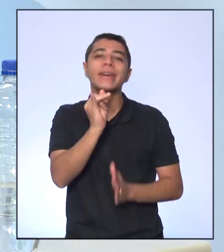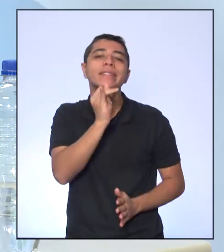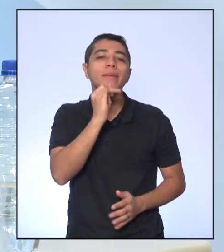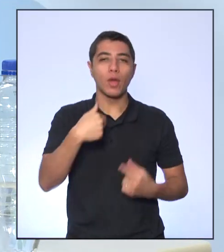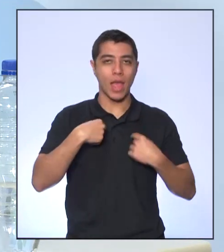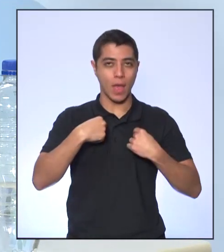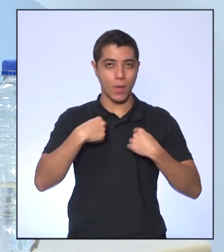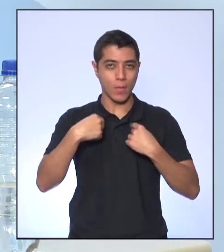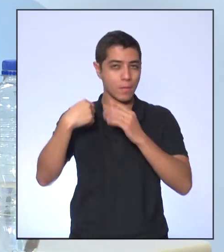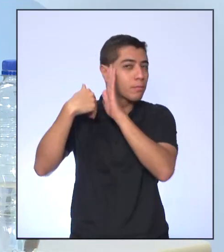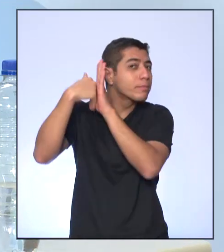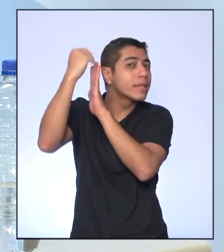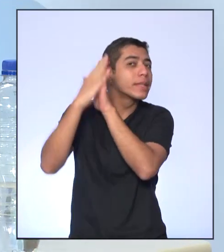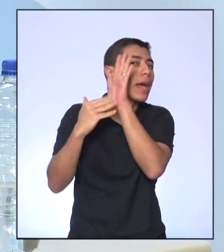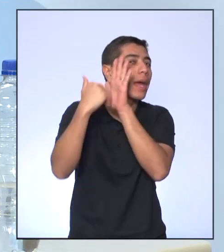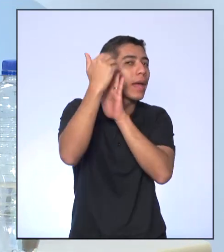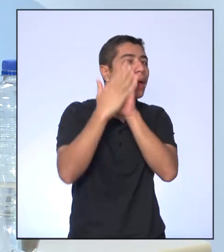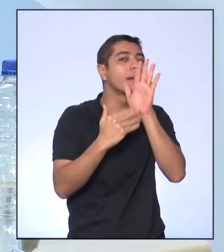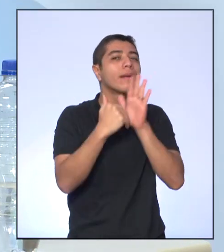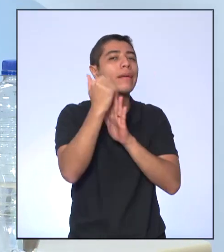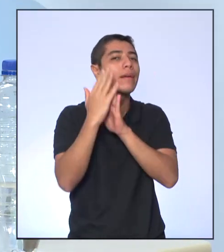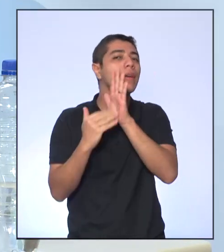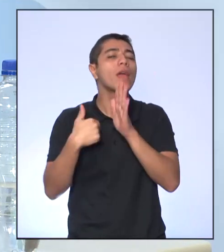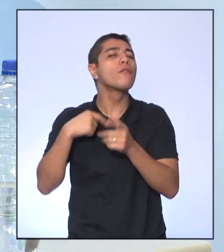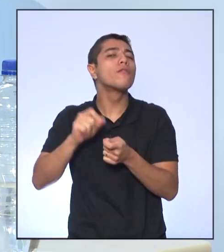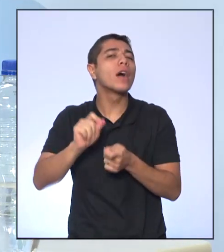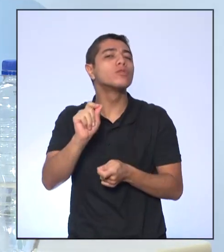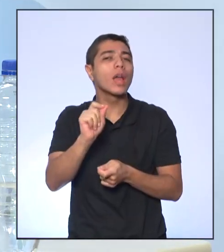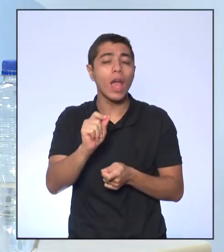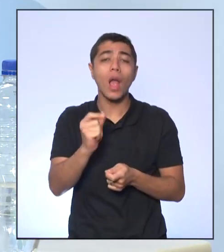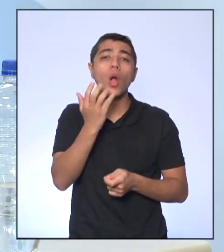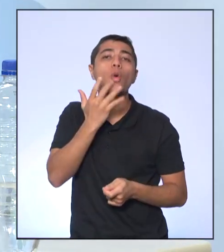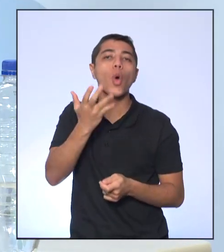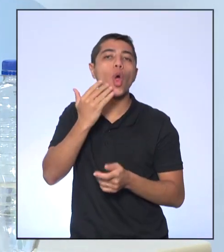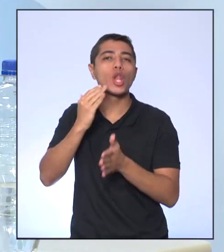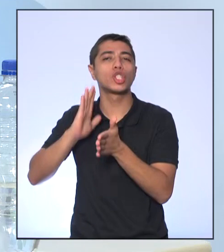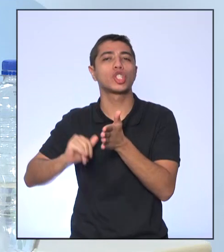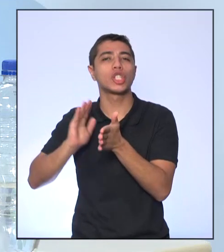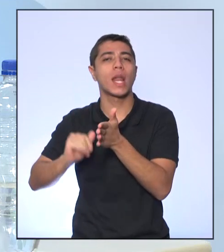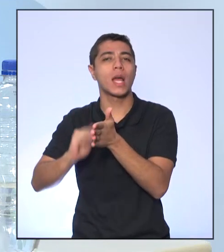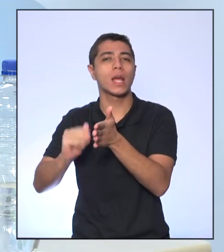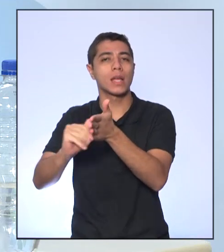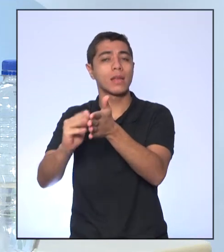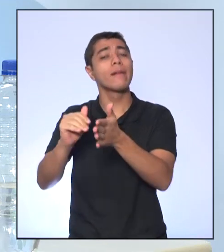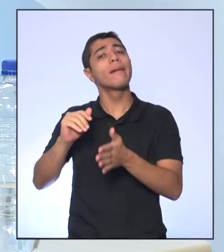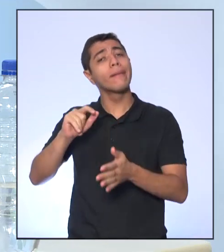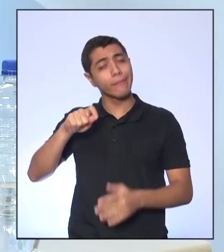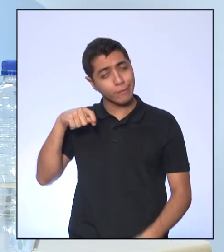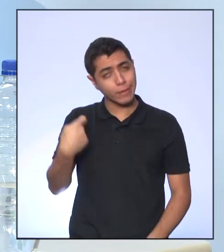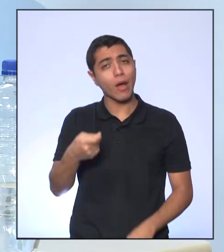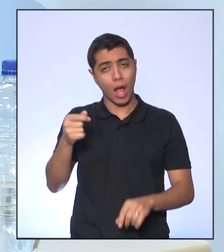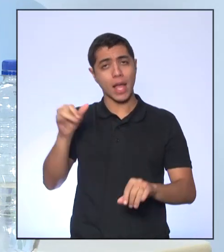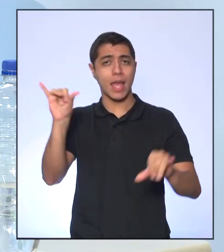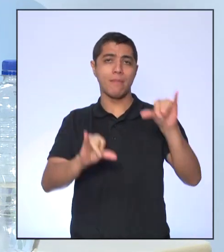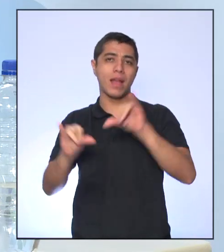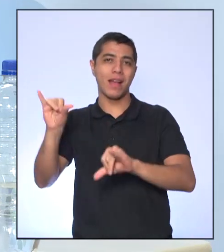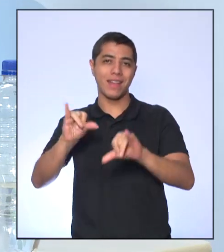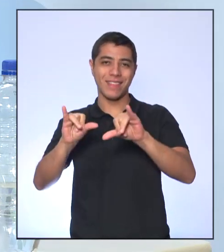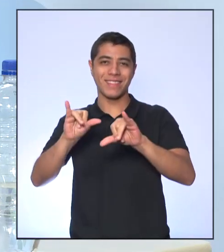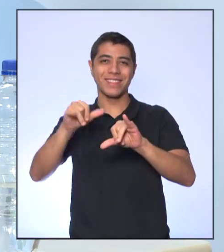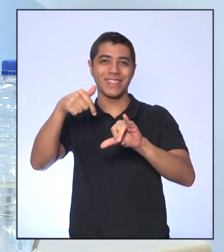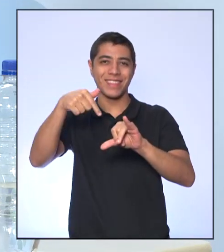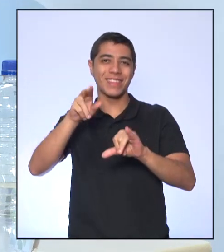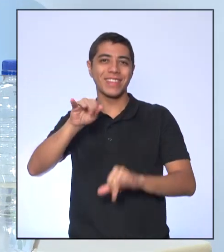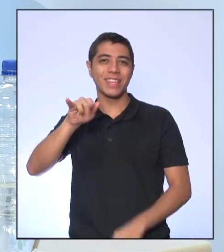eu faço descoloração. Então, eu tiro pigmentos do meu fio. Então, sim, é uma transformação química. E agora, se eu fosse no salão e falasse,